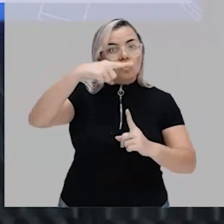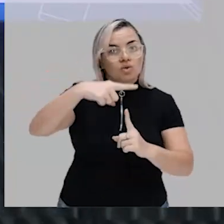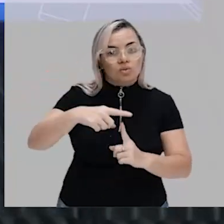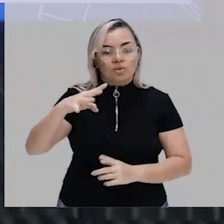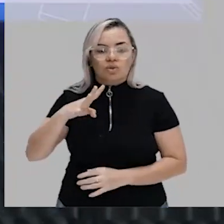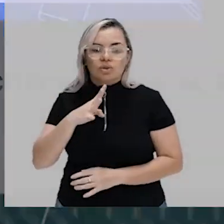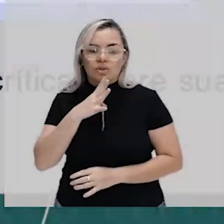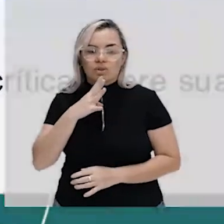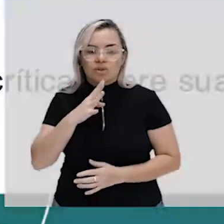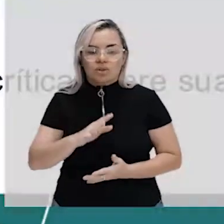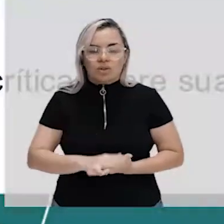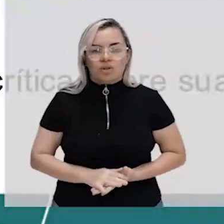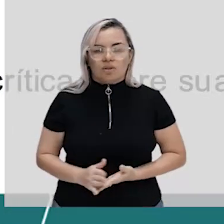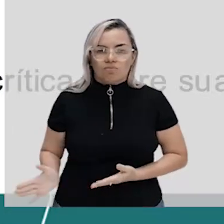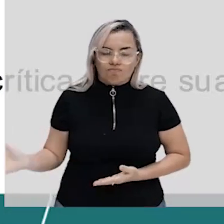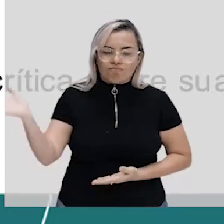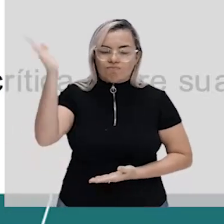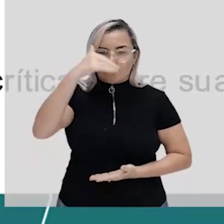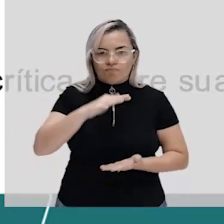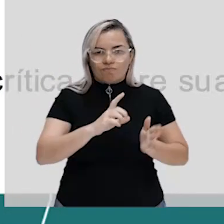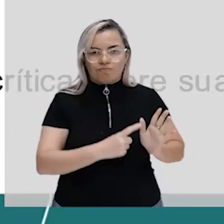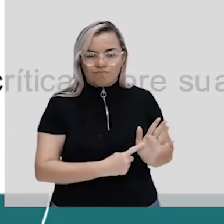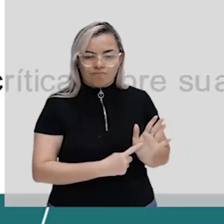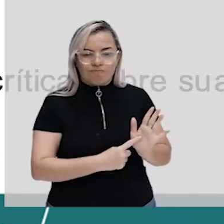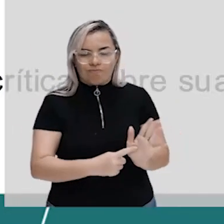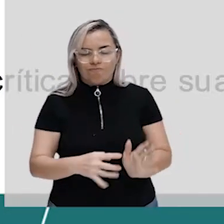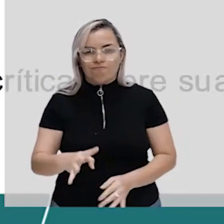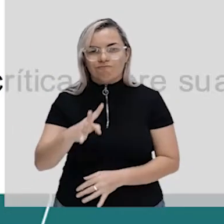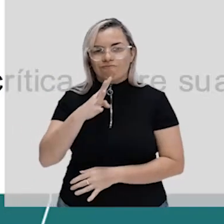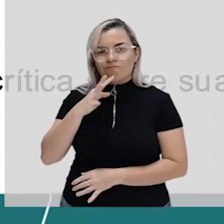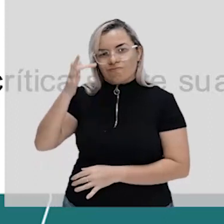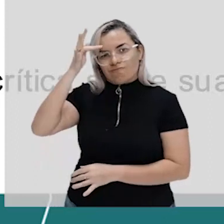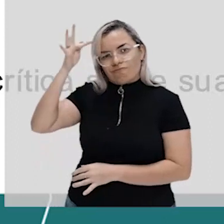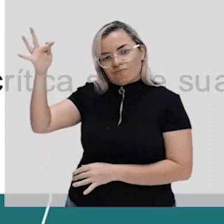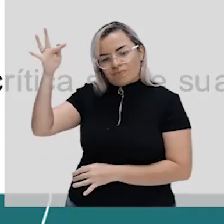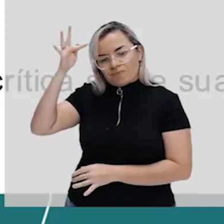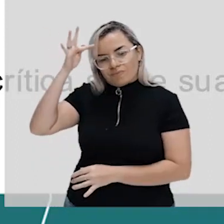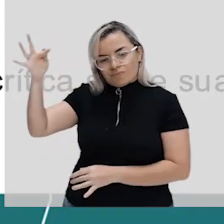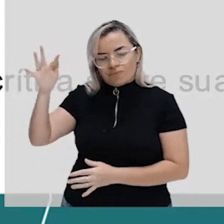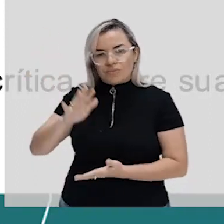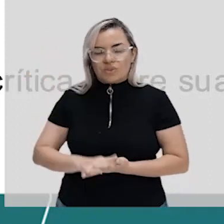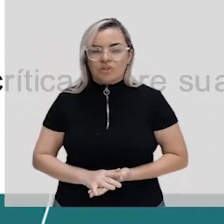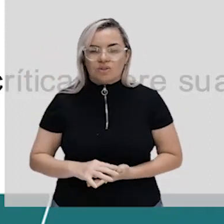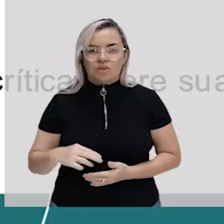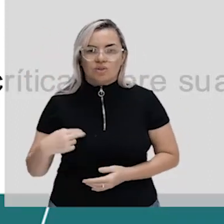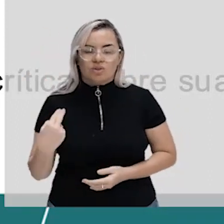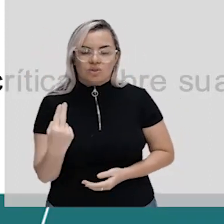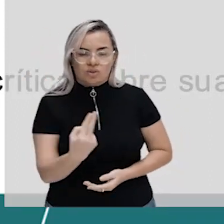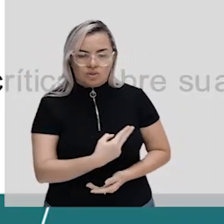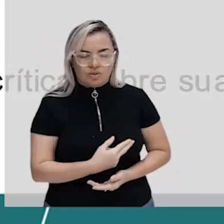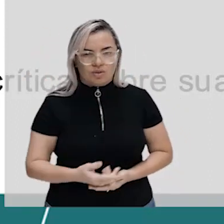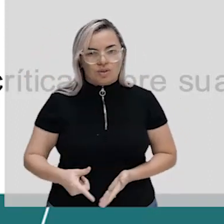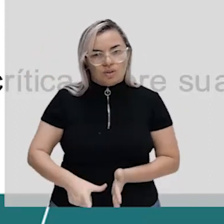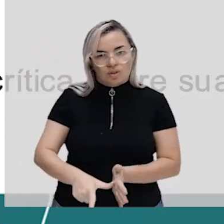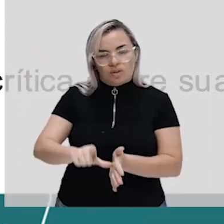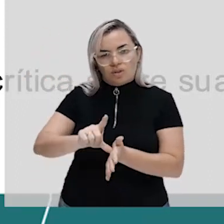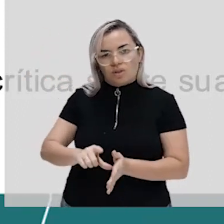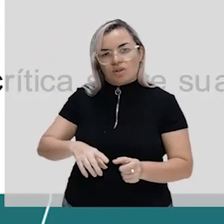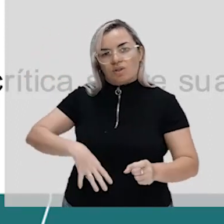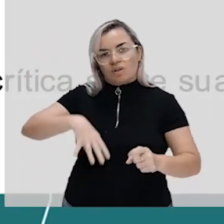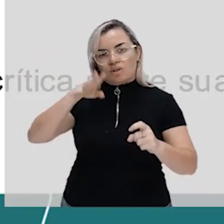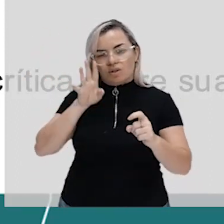conhecimento? Vem comigo que eu vou te mostrar agora o conhecimento filosófico. A gente já falou sobre, na aula passada,